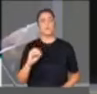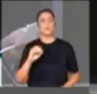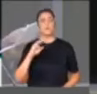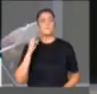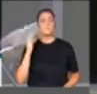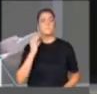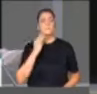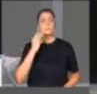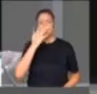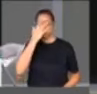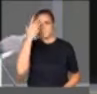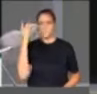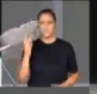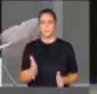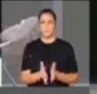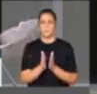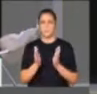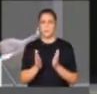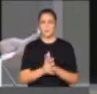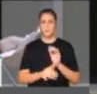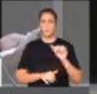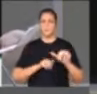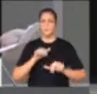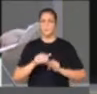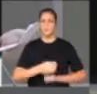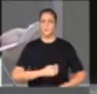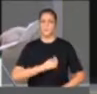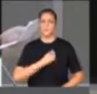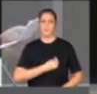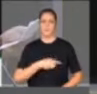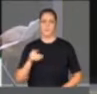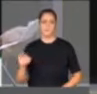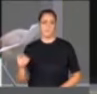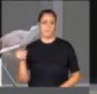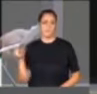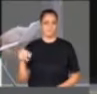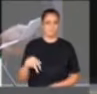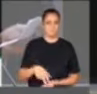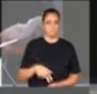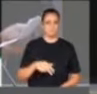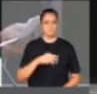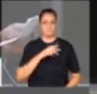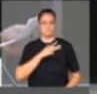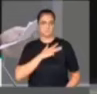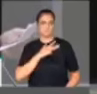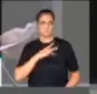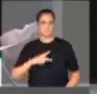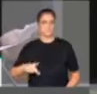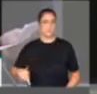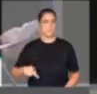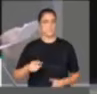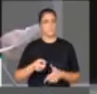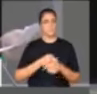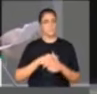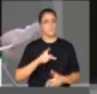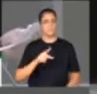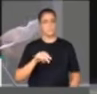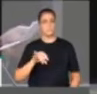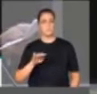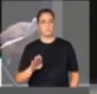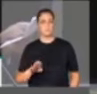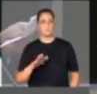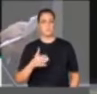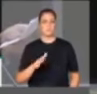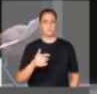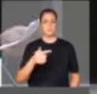pessoas da miséria, encontrou um país quebrado, a dívida que nós tínhamos do PIB era em torno de